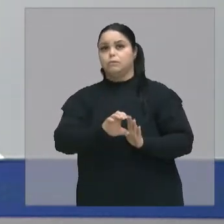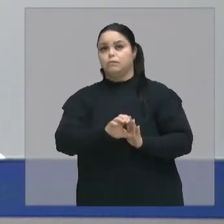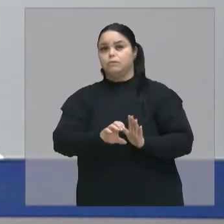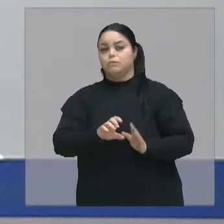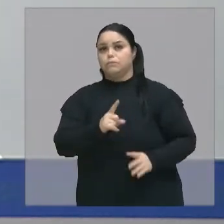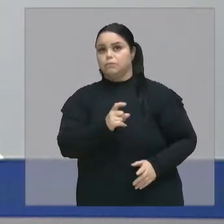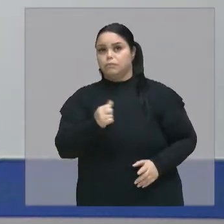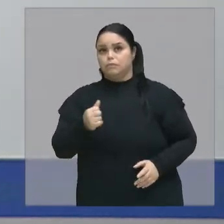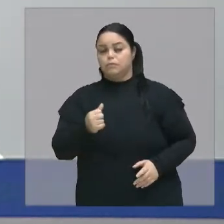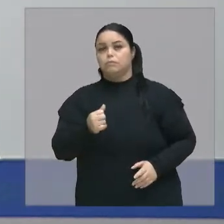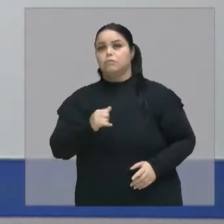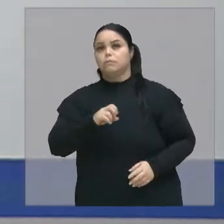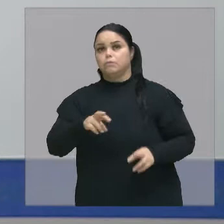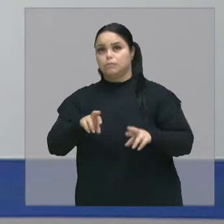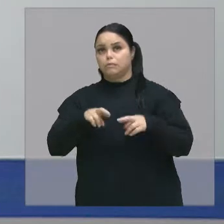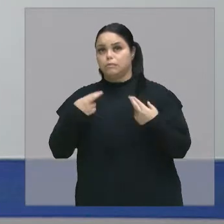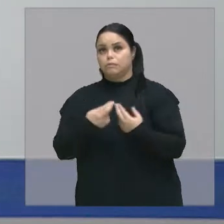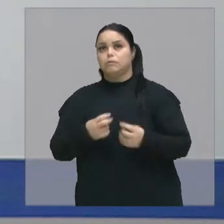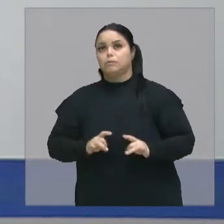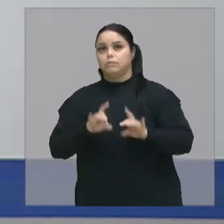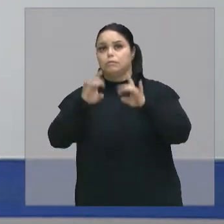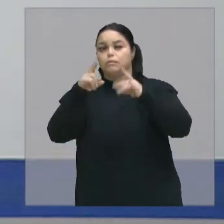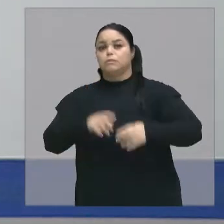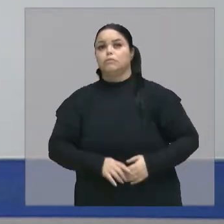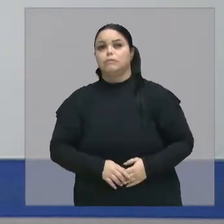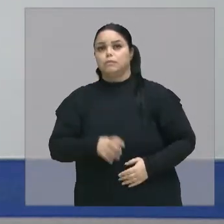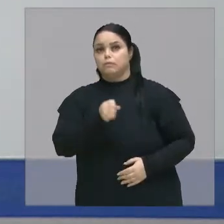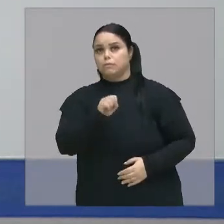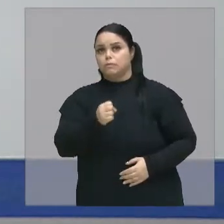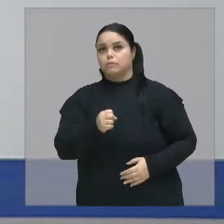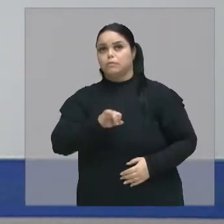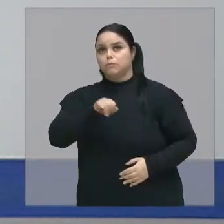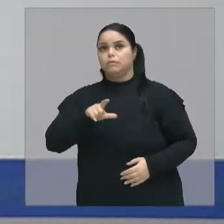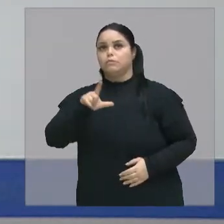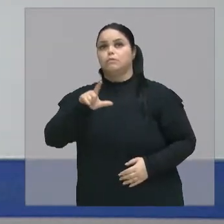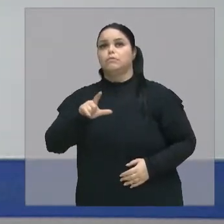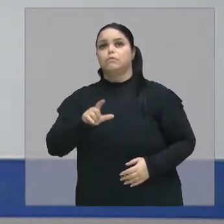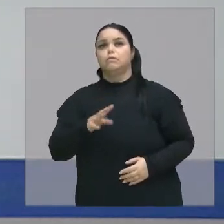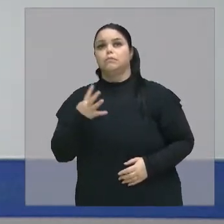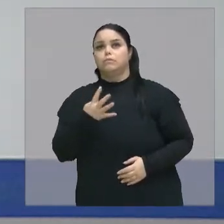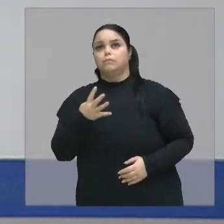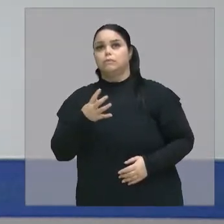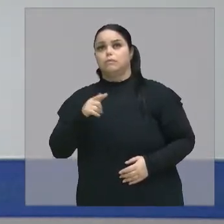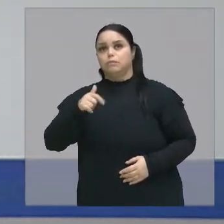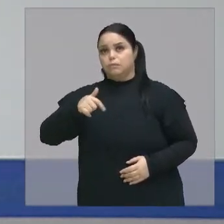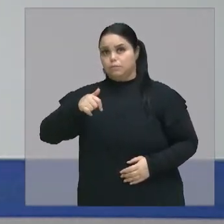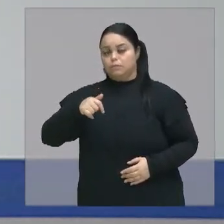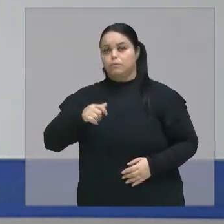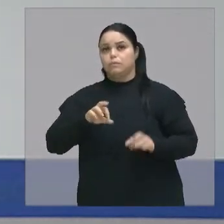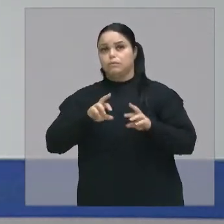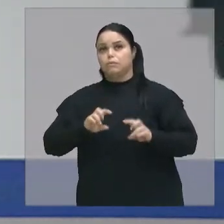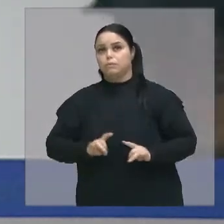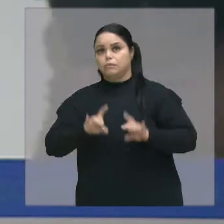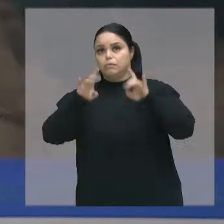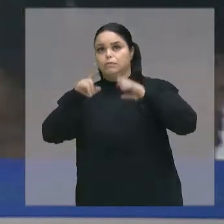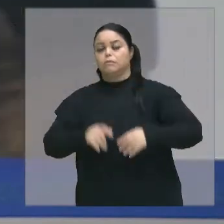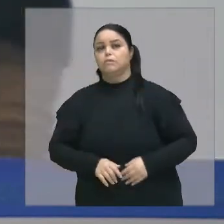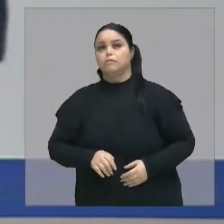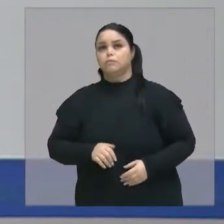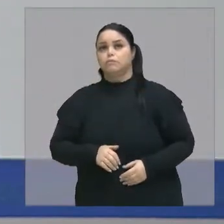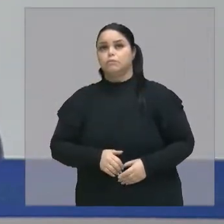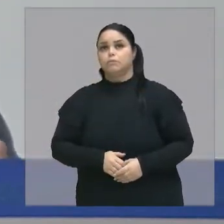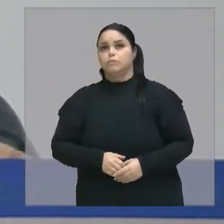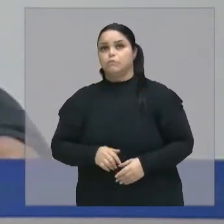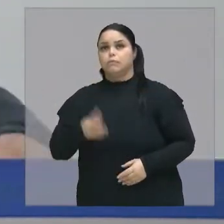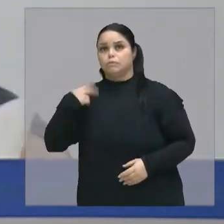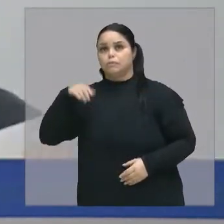46ª sessão ordinária, 8 de julho de 2021, 47ª sessão ordinária. Vereadores favoráveis, permaneçam como